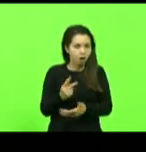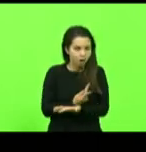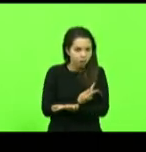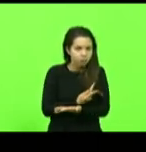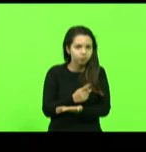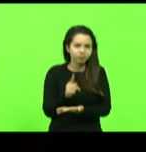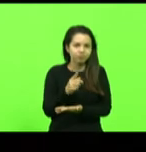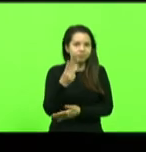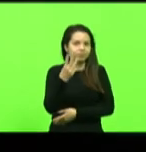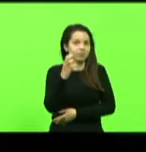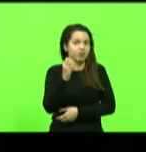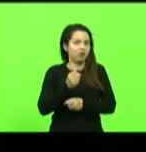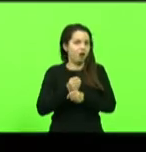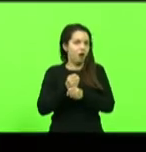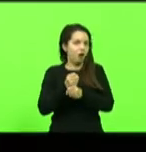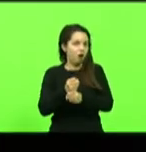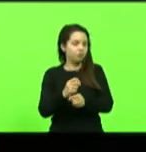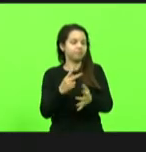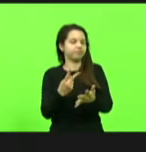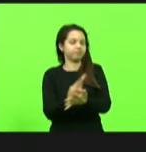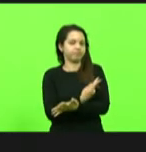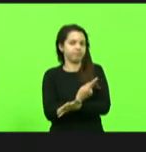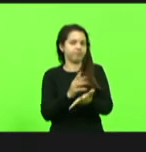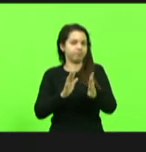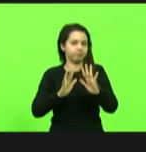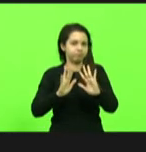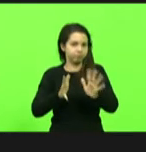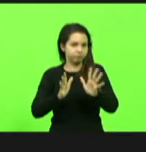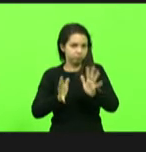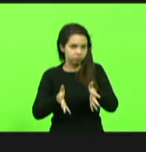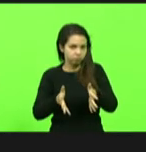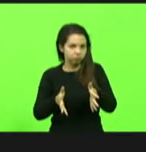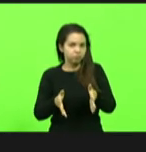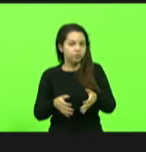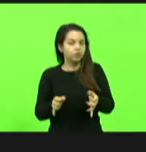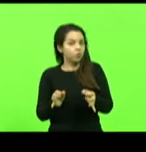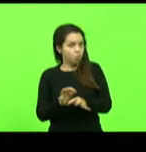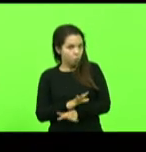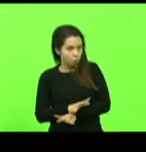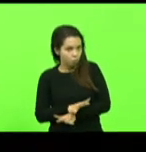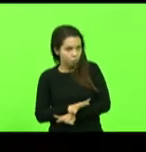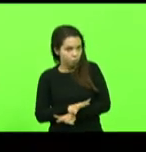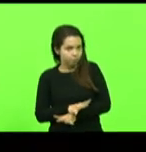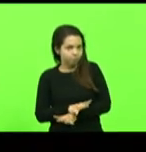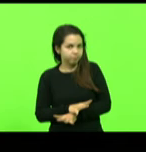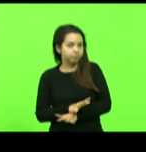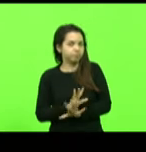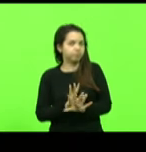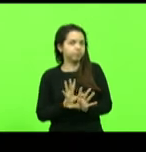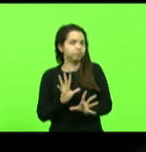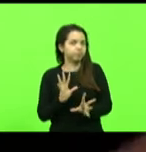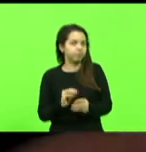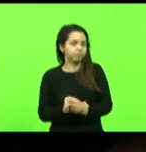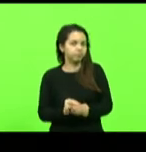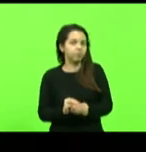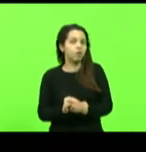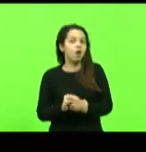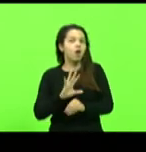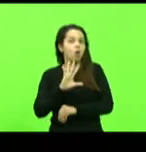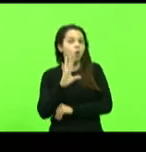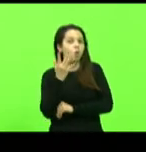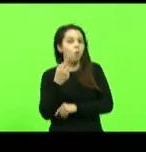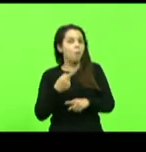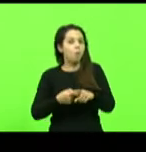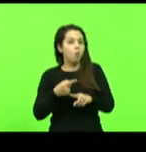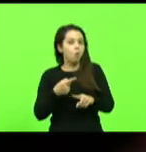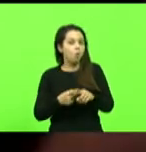errado. Concluindo, Nestor. Tá, e isso aí acontece porque nunca, nesses últimos 30